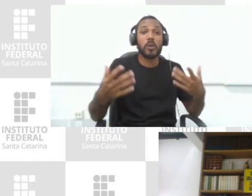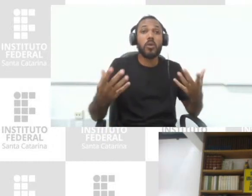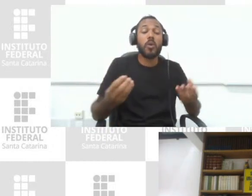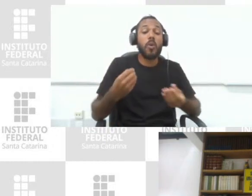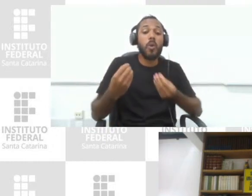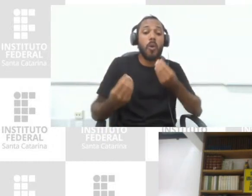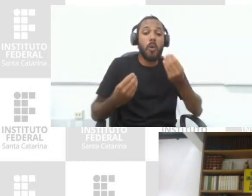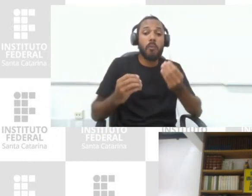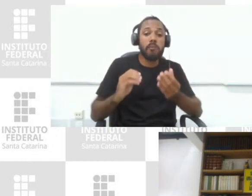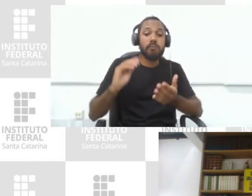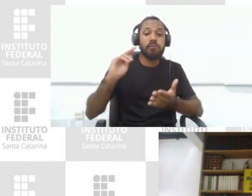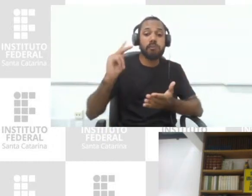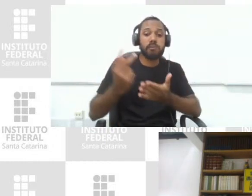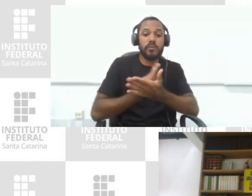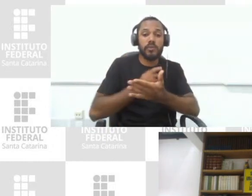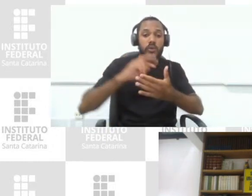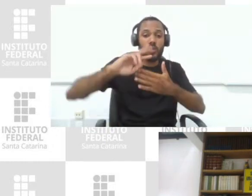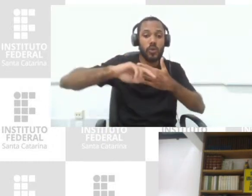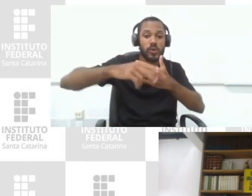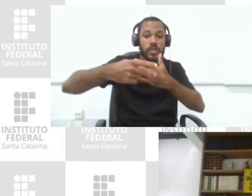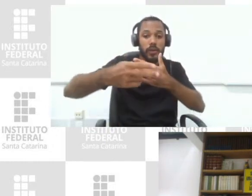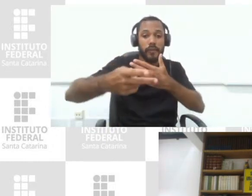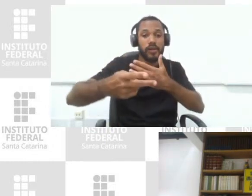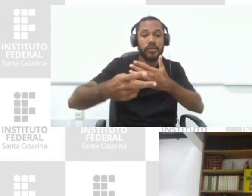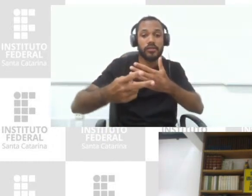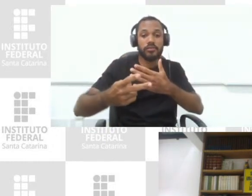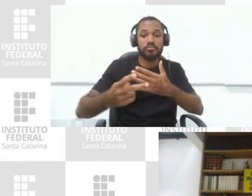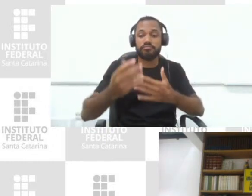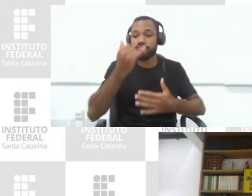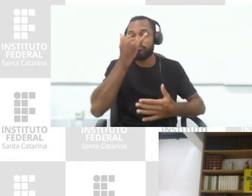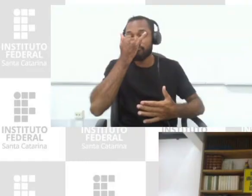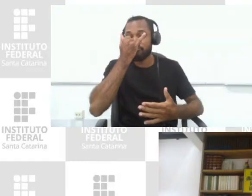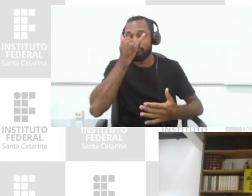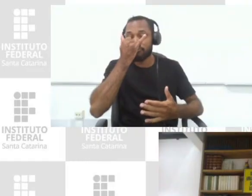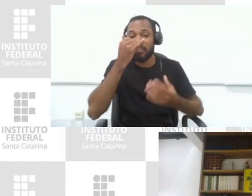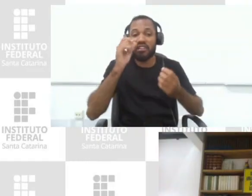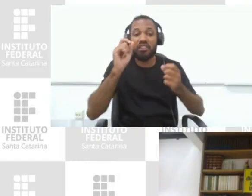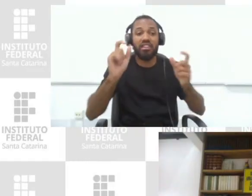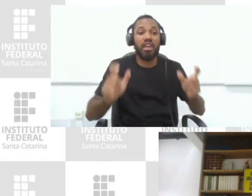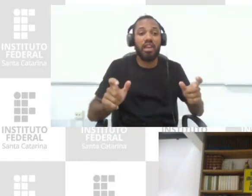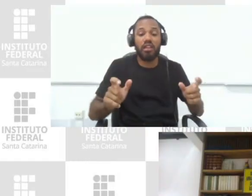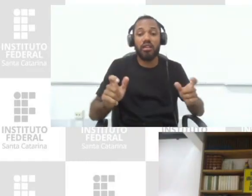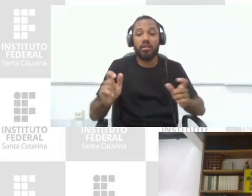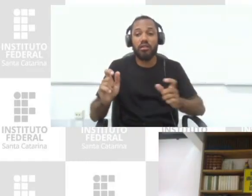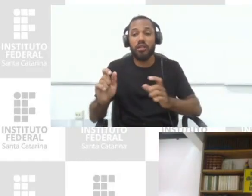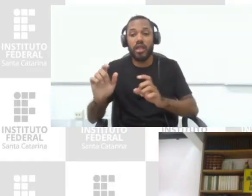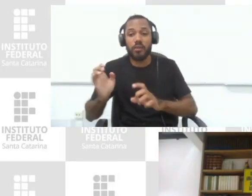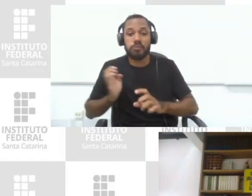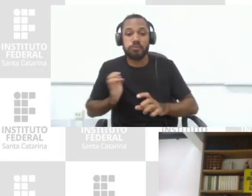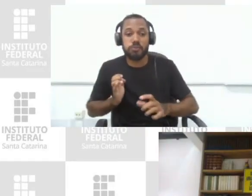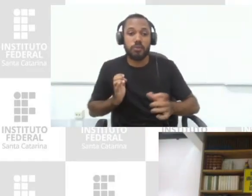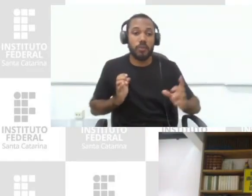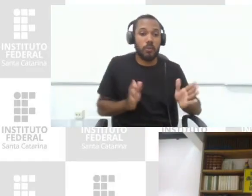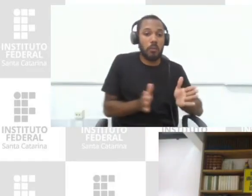eles recairão de forma diferente sobre as pessoas? Acho que aqui também entra, eu não sei se o senhor